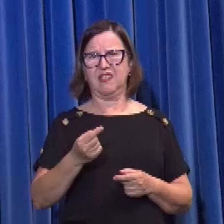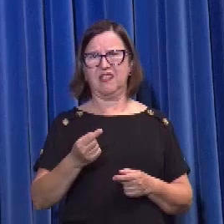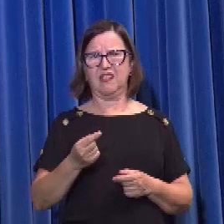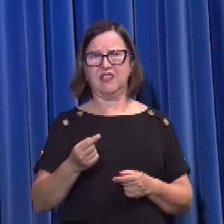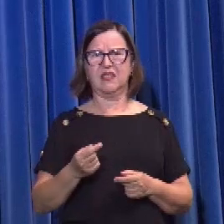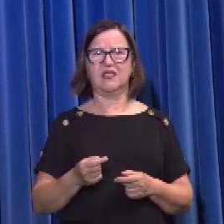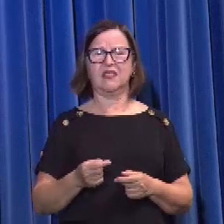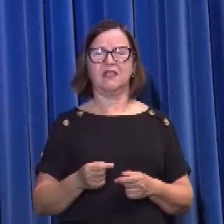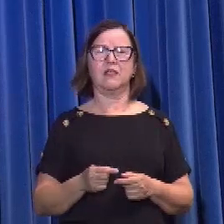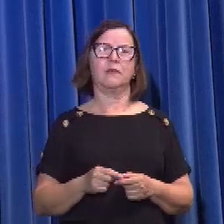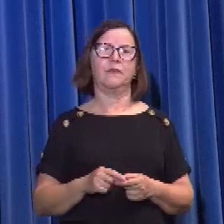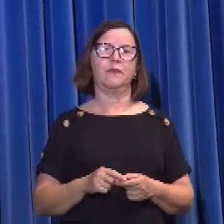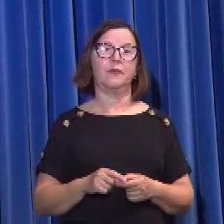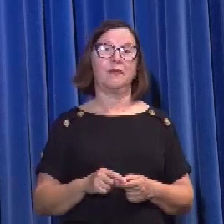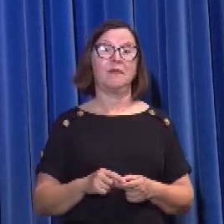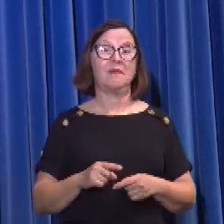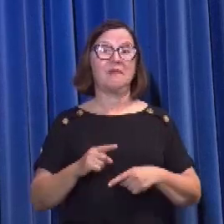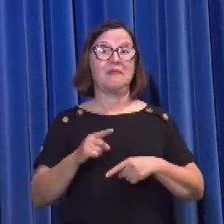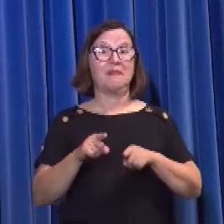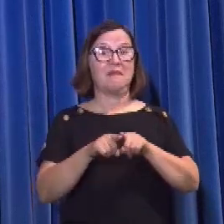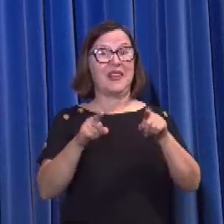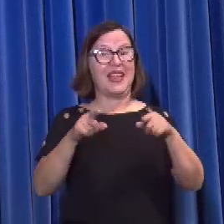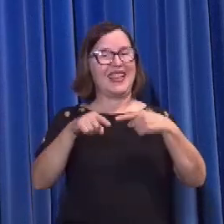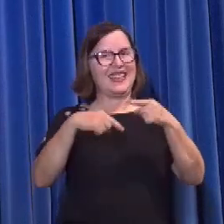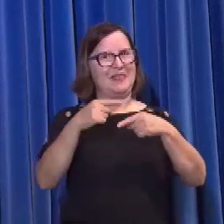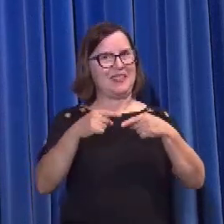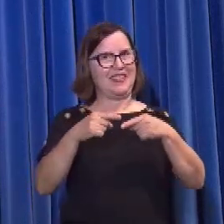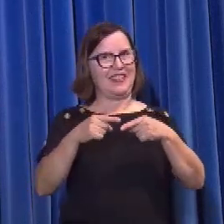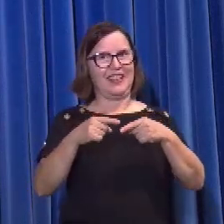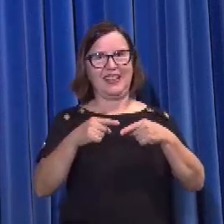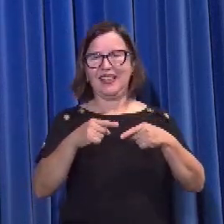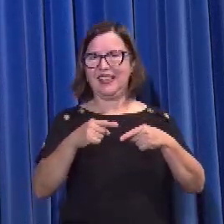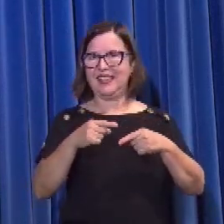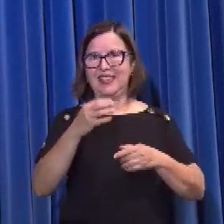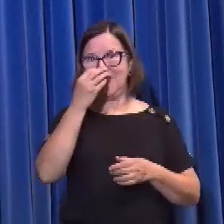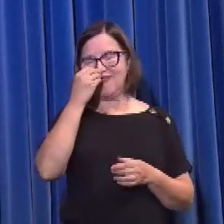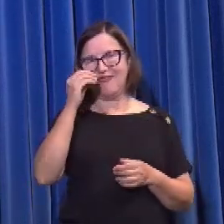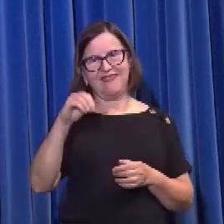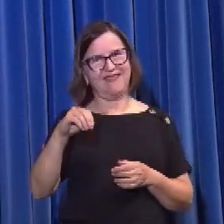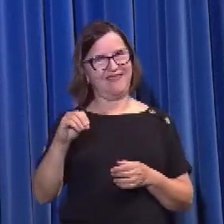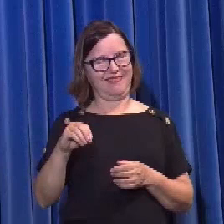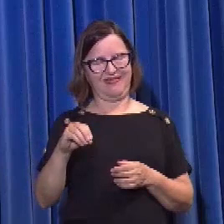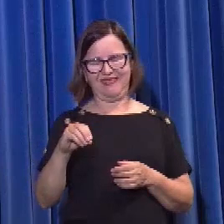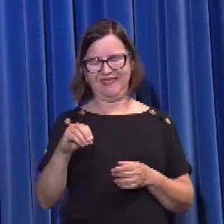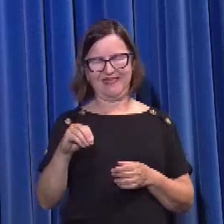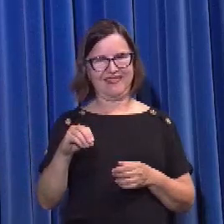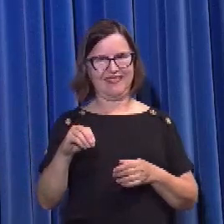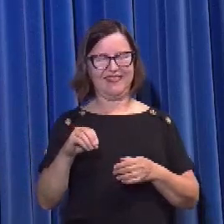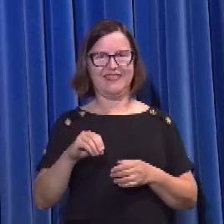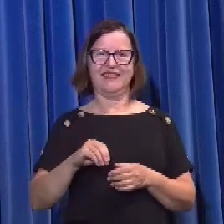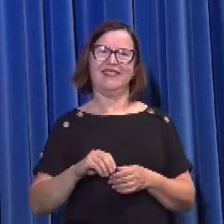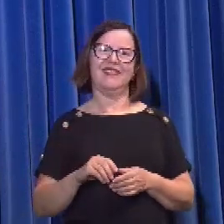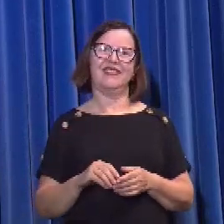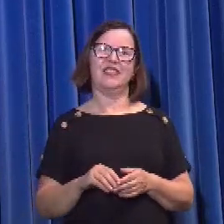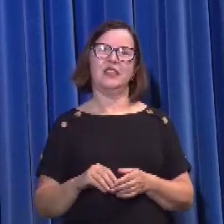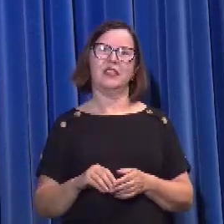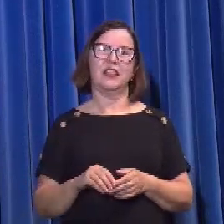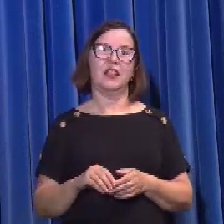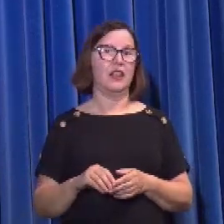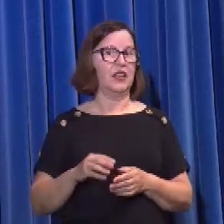inferiorizados. Só que logo depois Paulo diz, porém não desamparados. O que significa não desamparados?